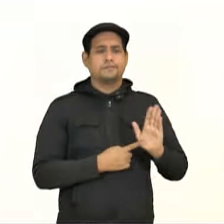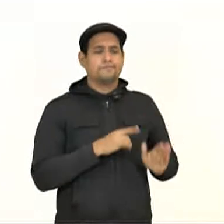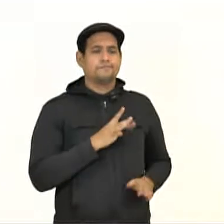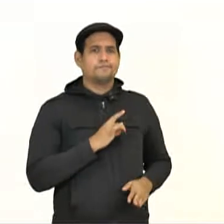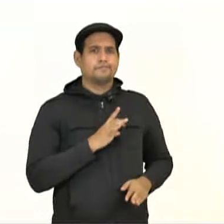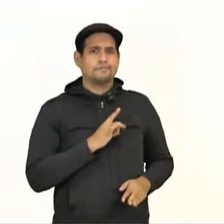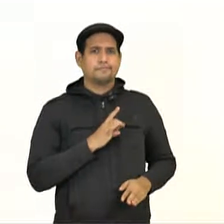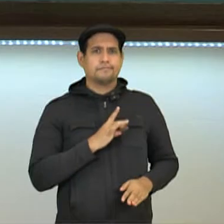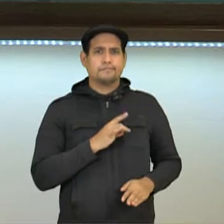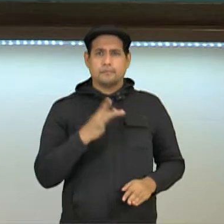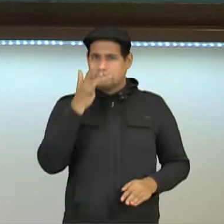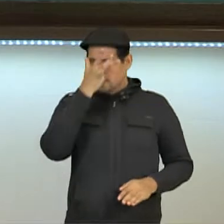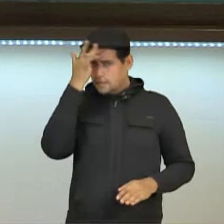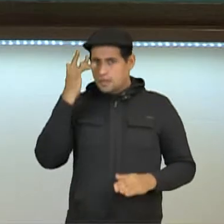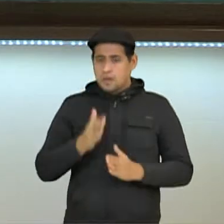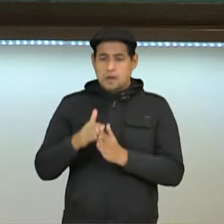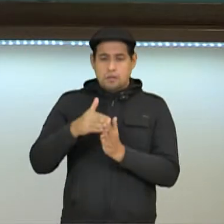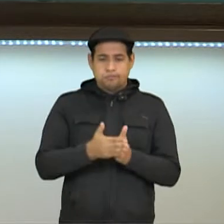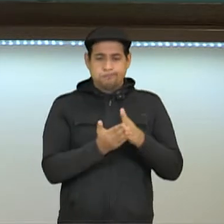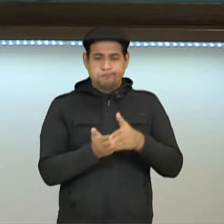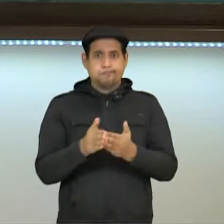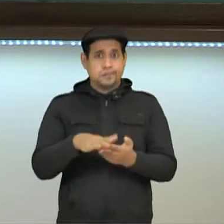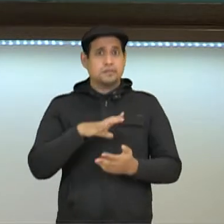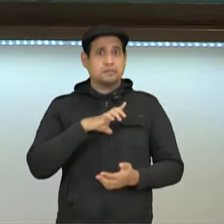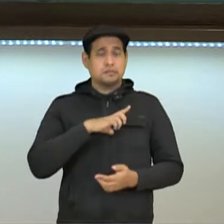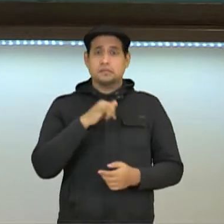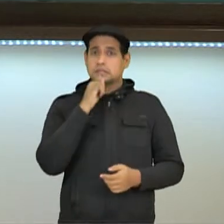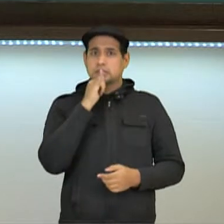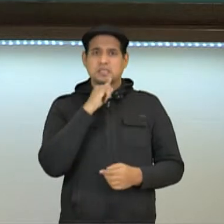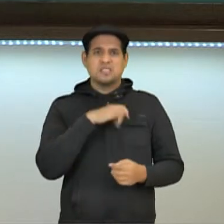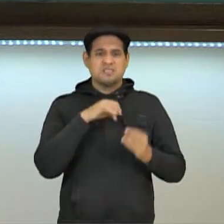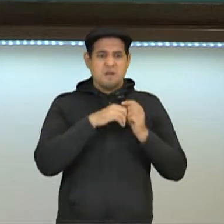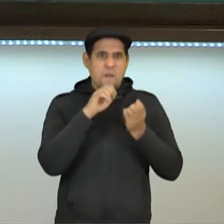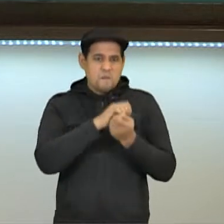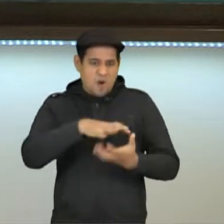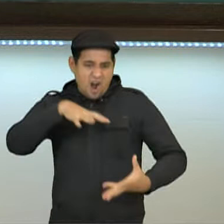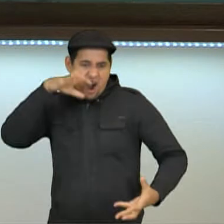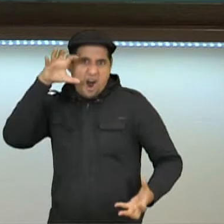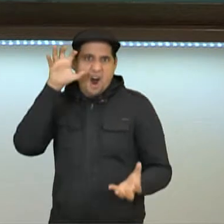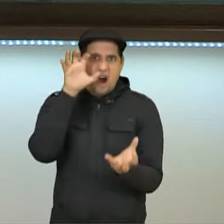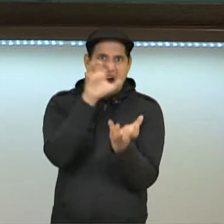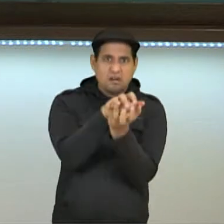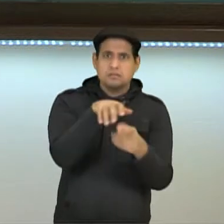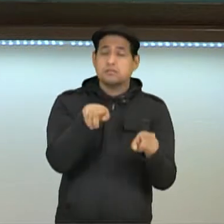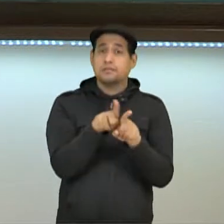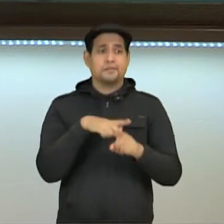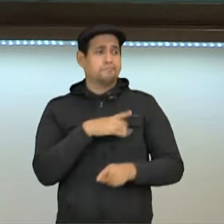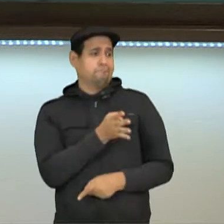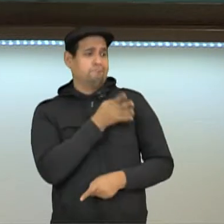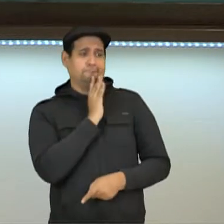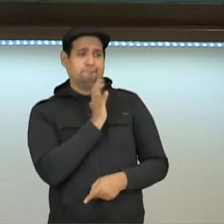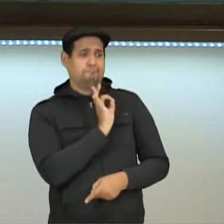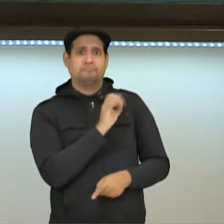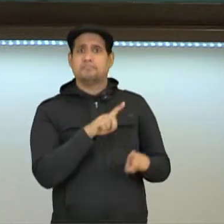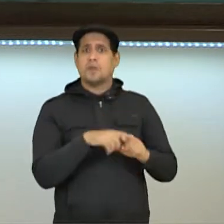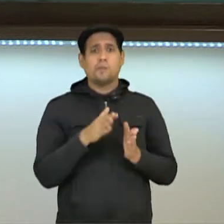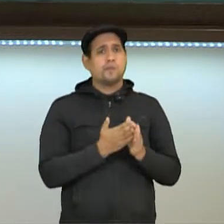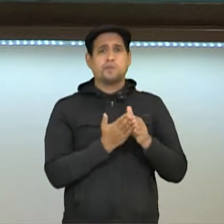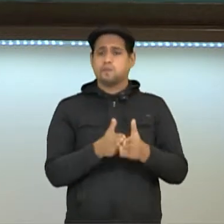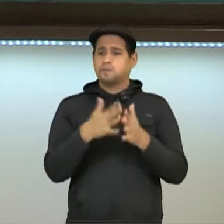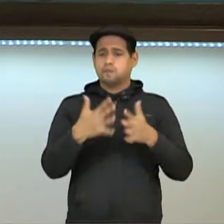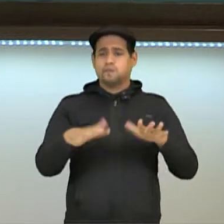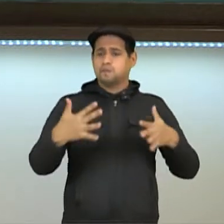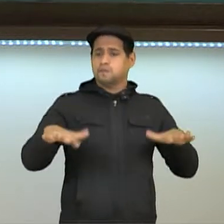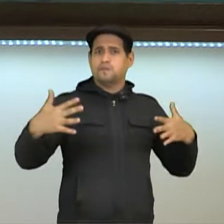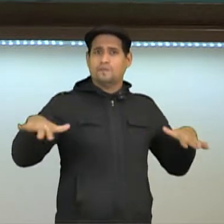os navegadores tinham, de que houvessem monstros no mar. Então, eles tinham receio, eles não conheciam o mar,